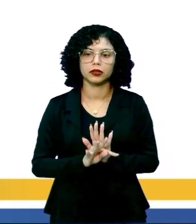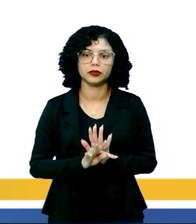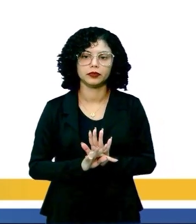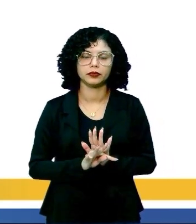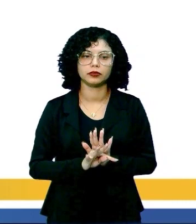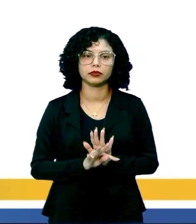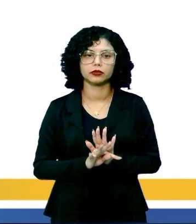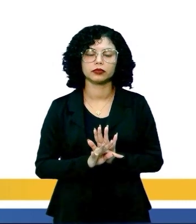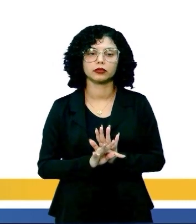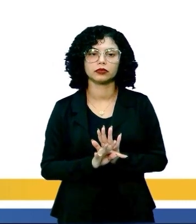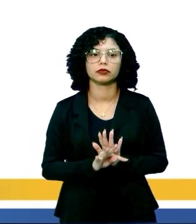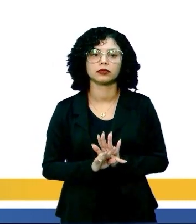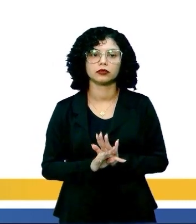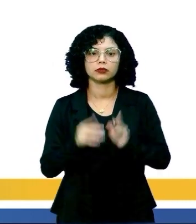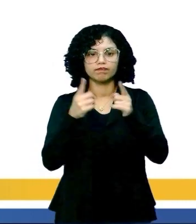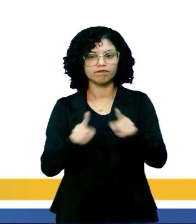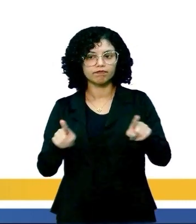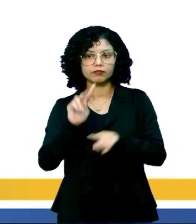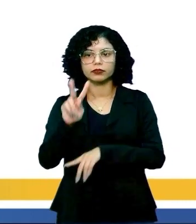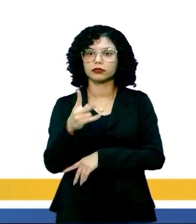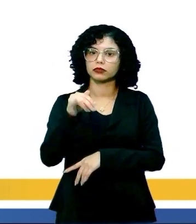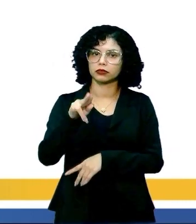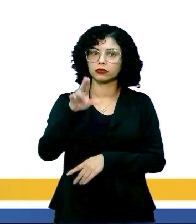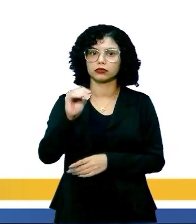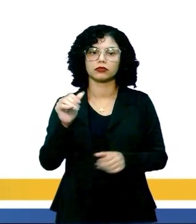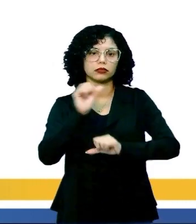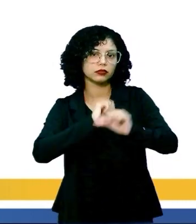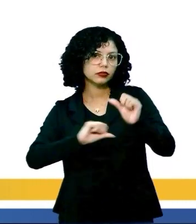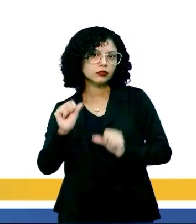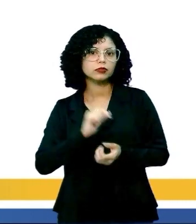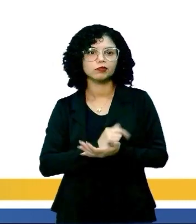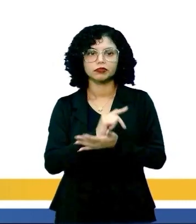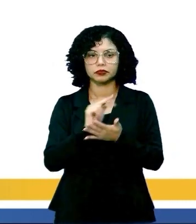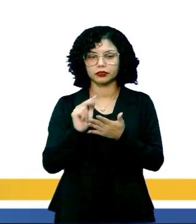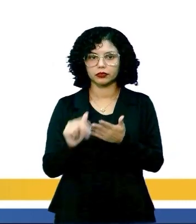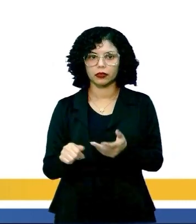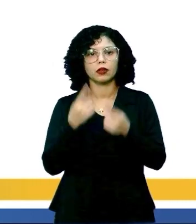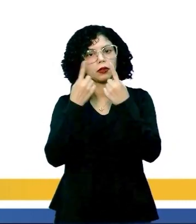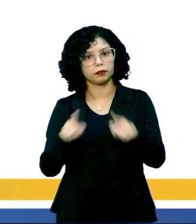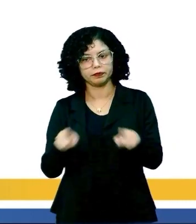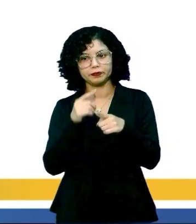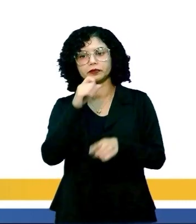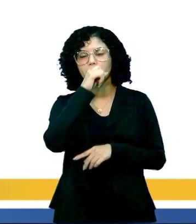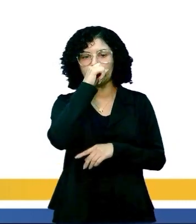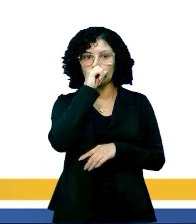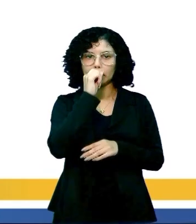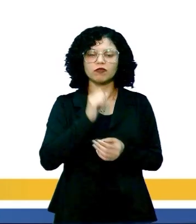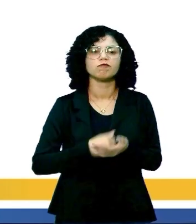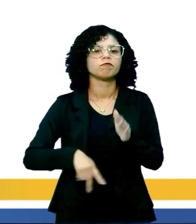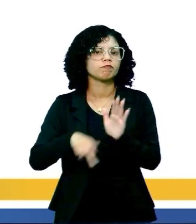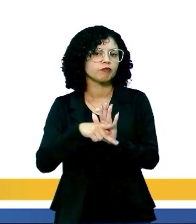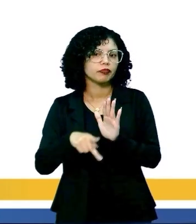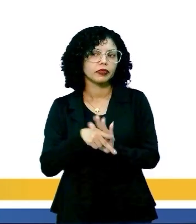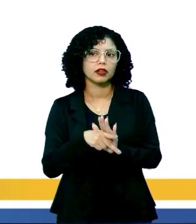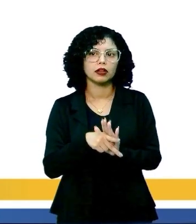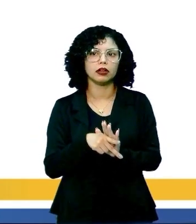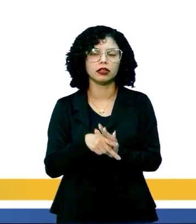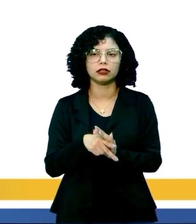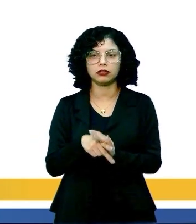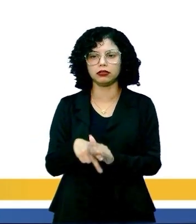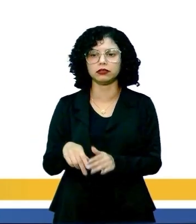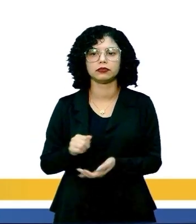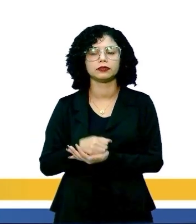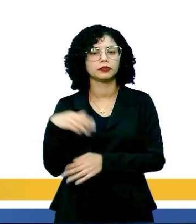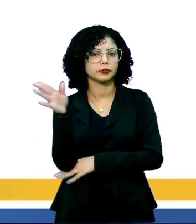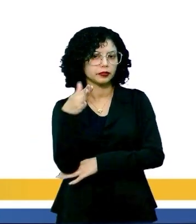mas o hino foi alterado, várias músicas, o próprio brasão brasileiro